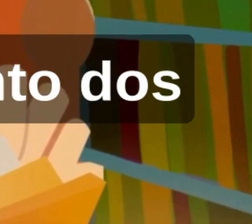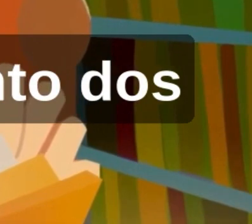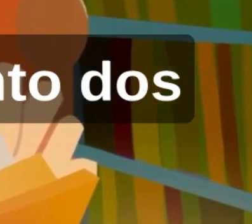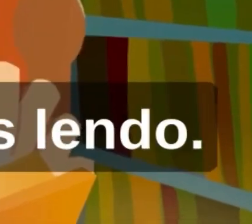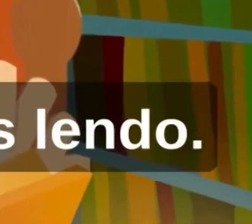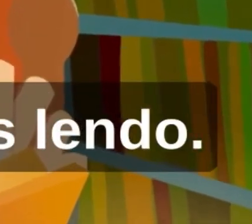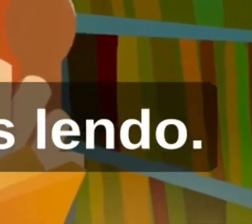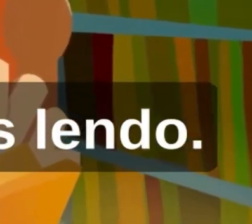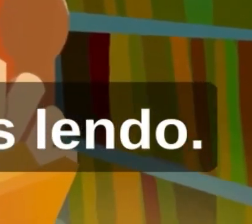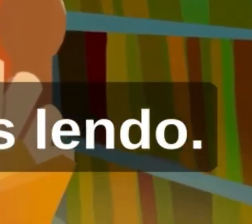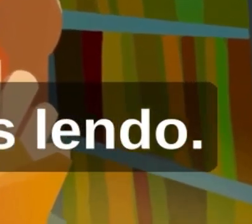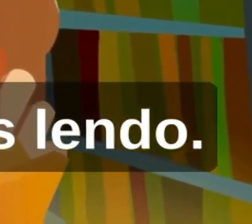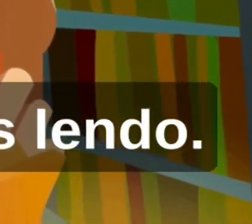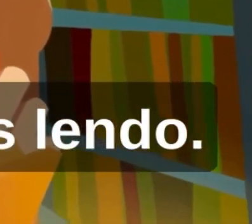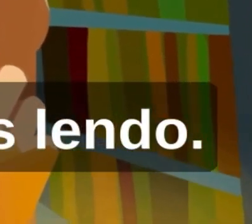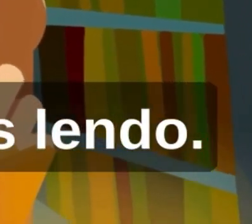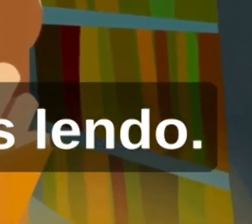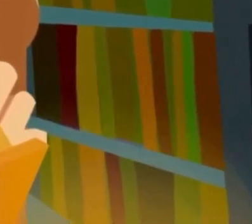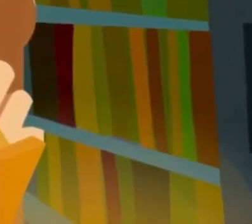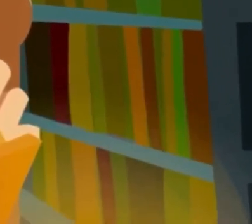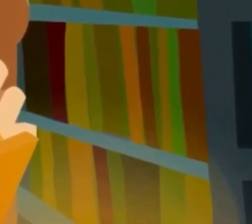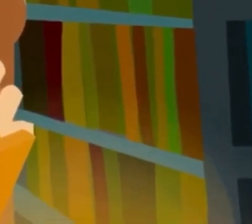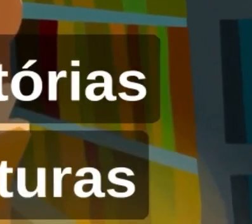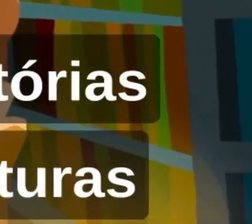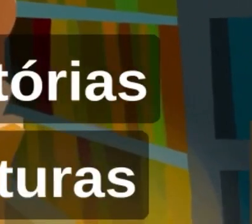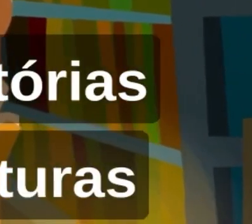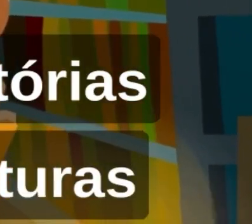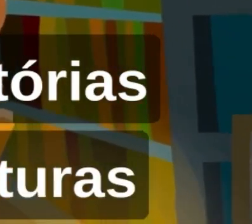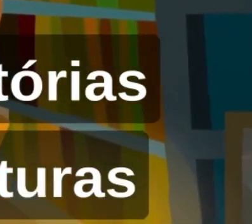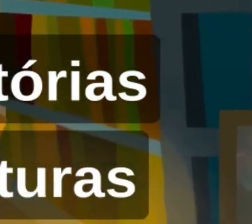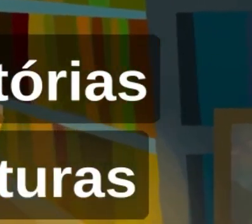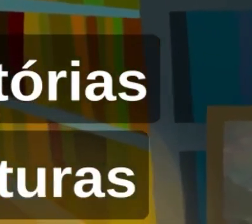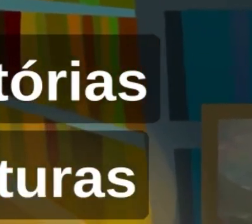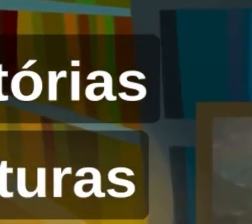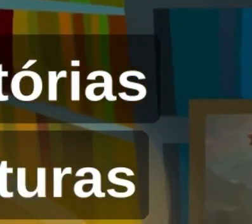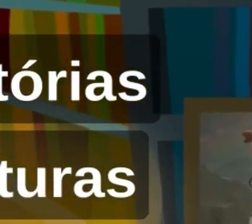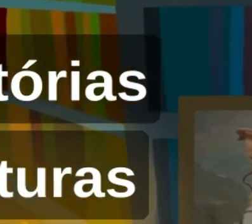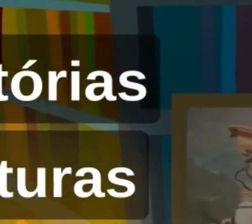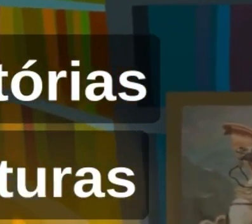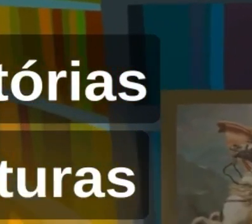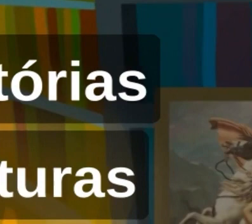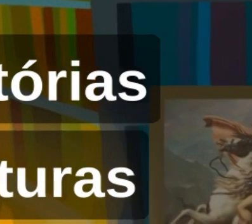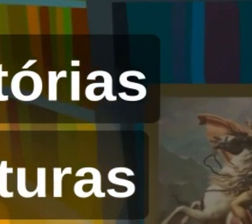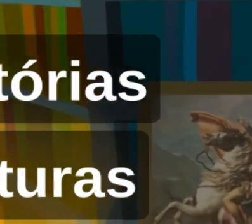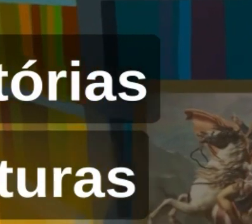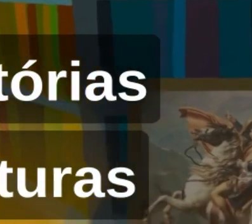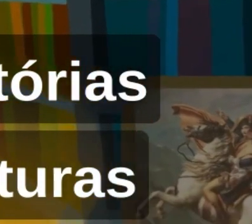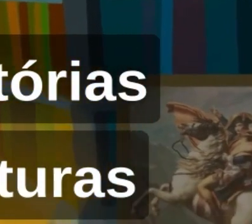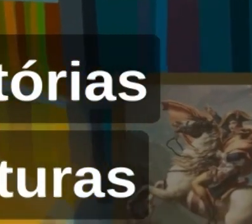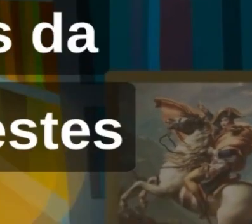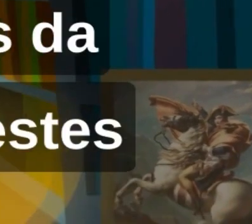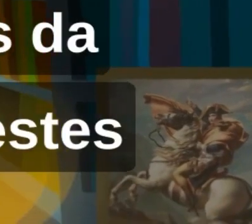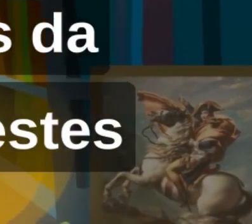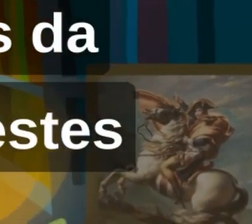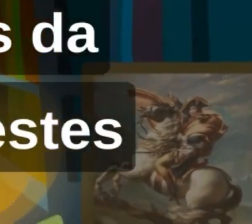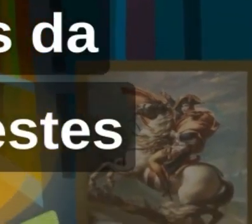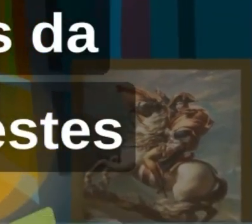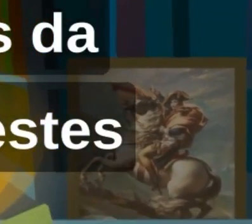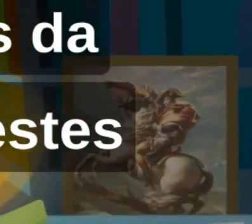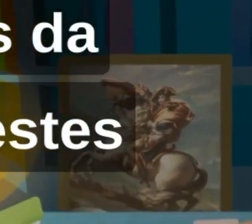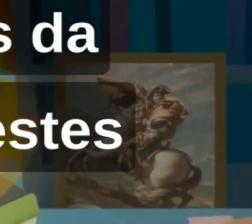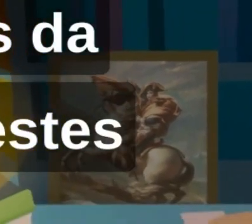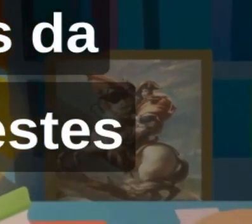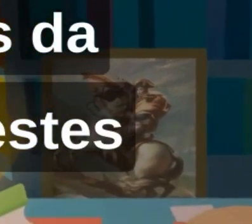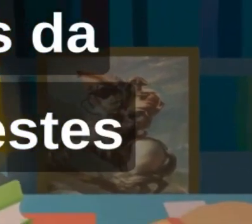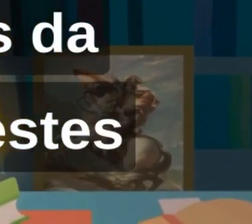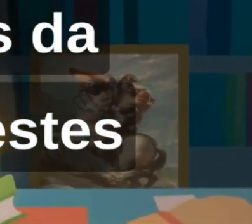livros que podia passar horas e horas lendo. Sem dúvida, as suas histórias preferidas eram as aventuras dos grandes cavaleiros